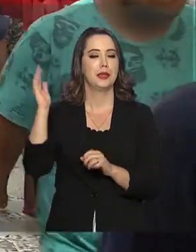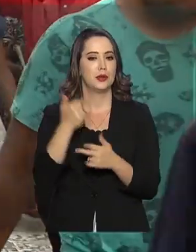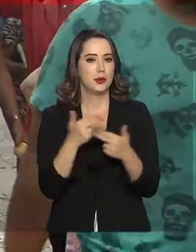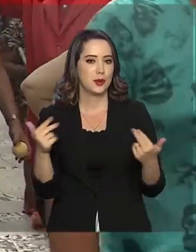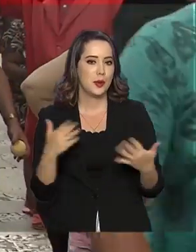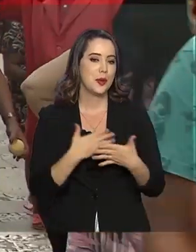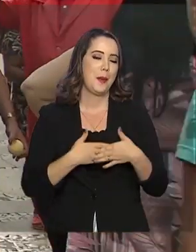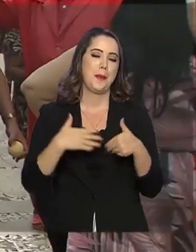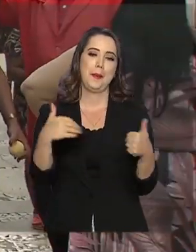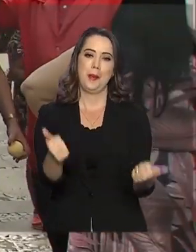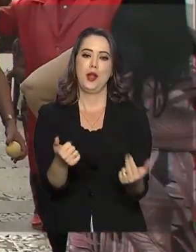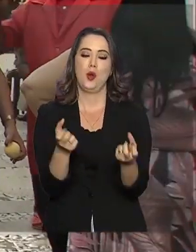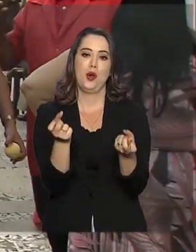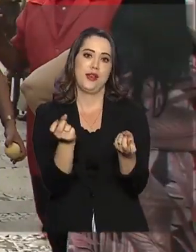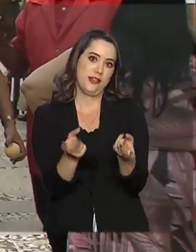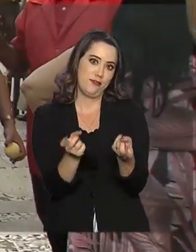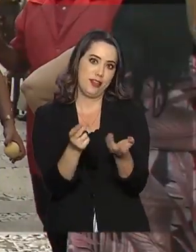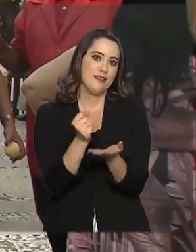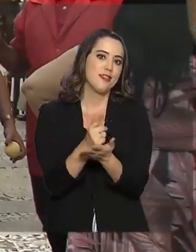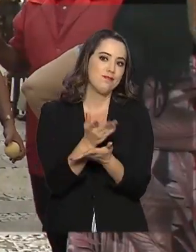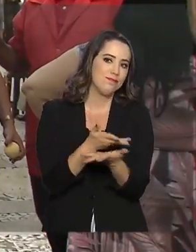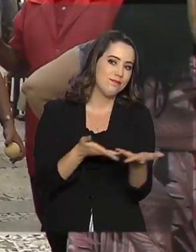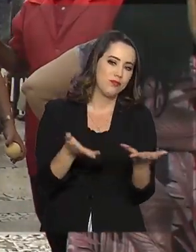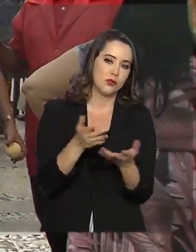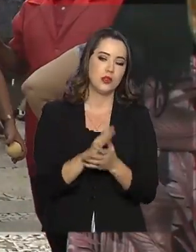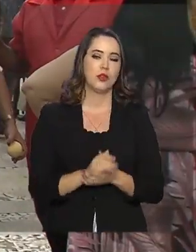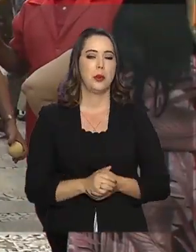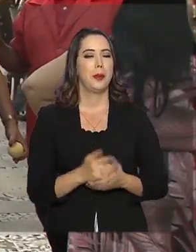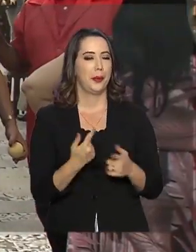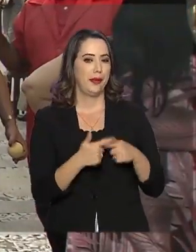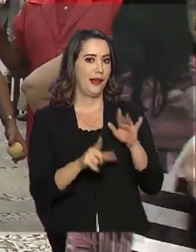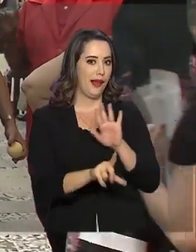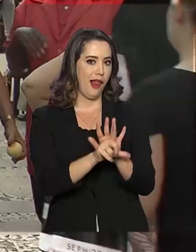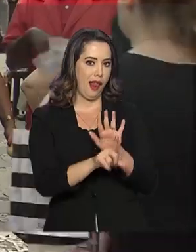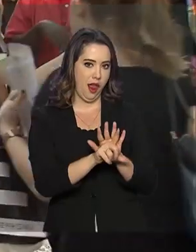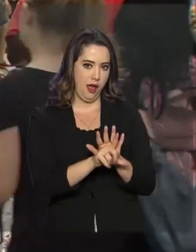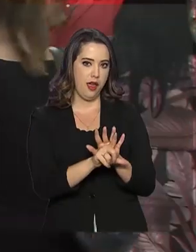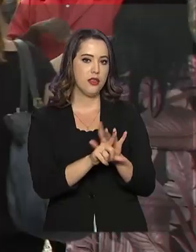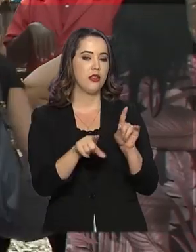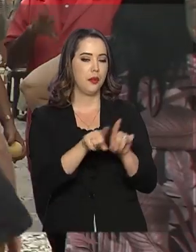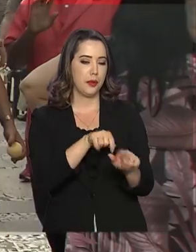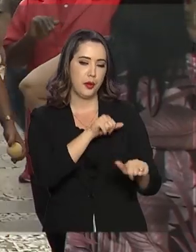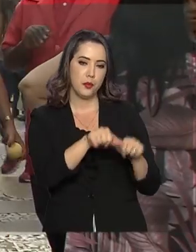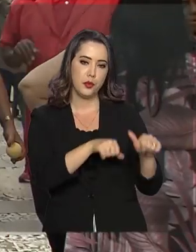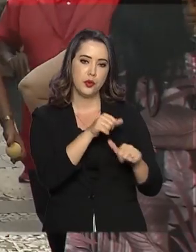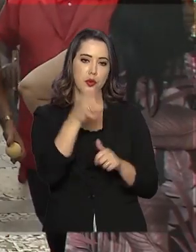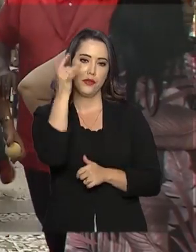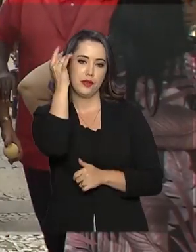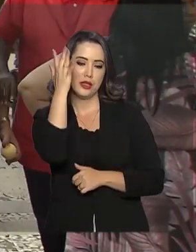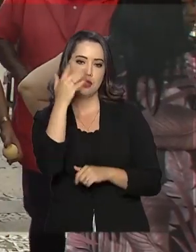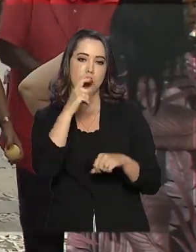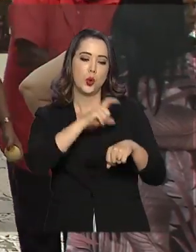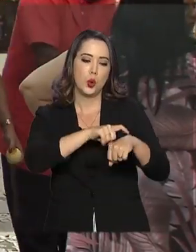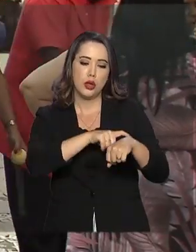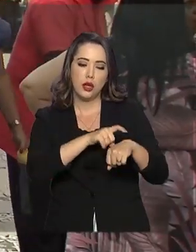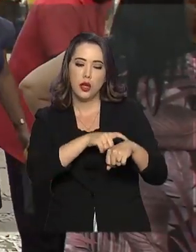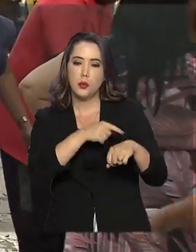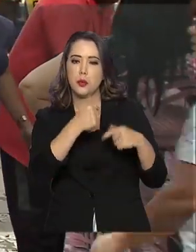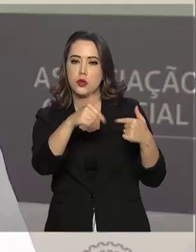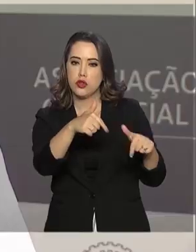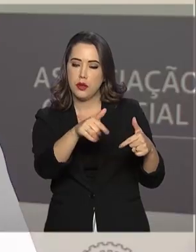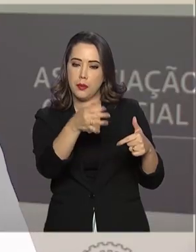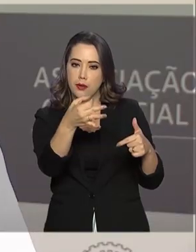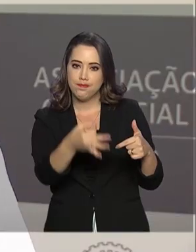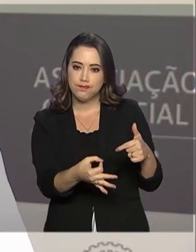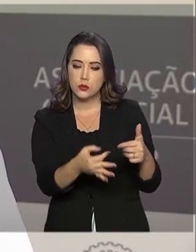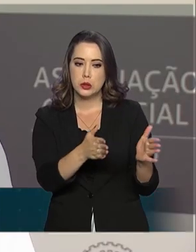a turbinar essas contratações. A legislação trabalhista, que mudou e facilitou o emprego de trabalhadores temporários.